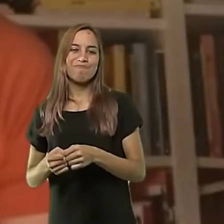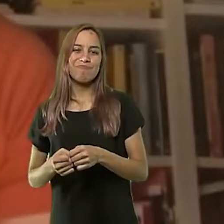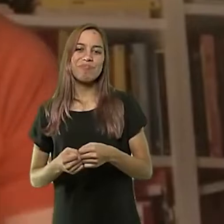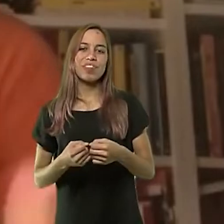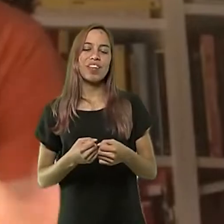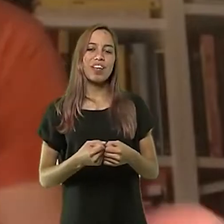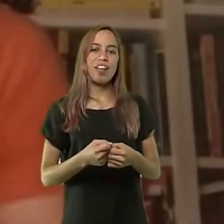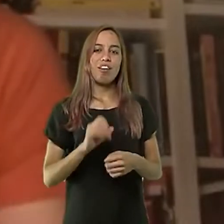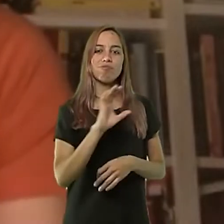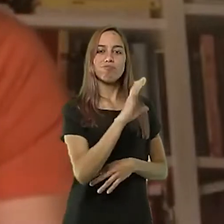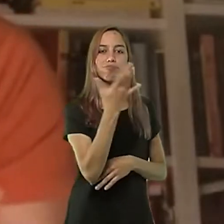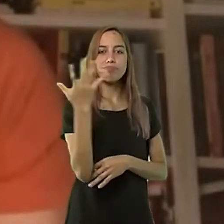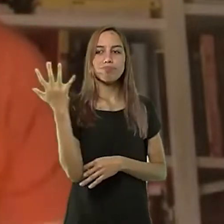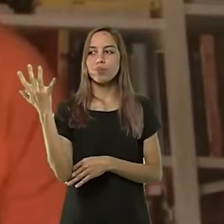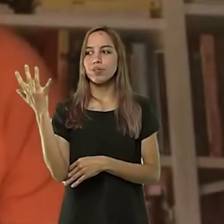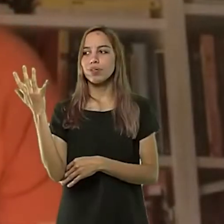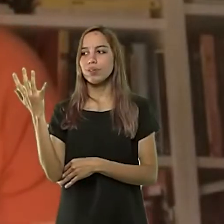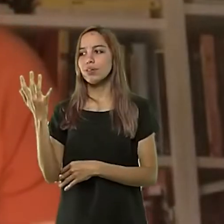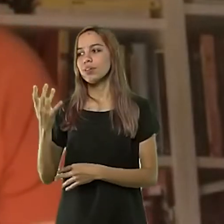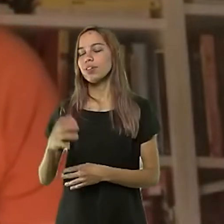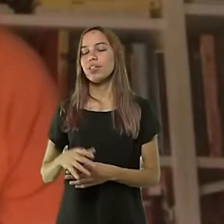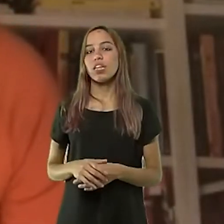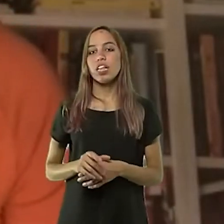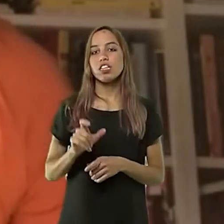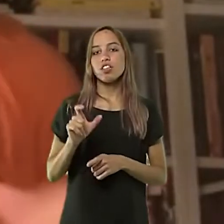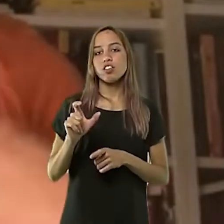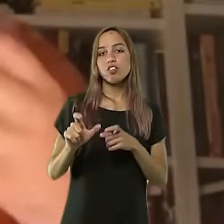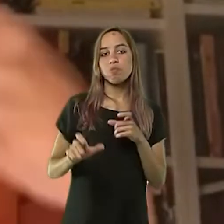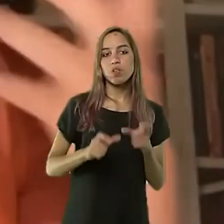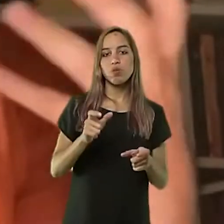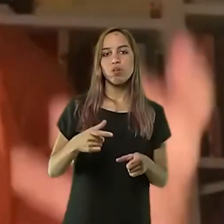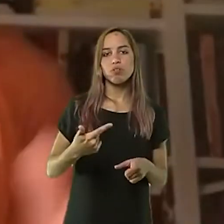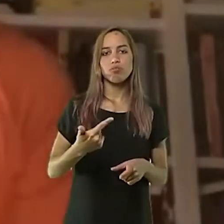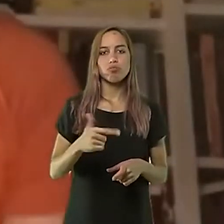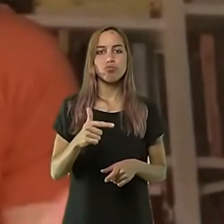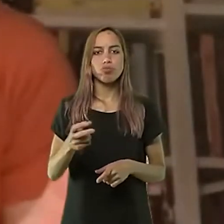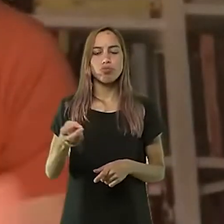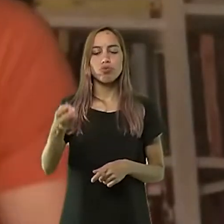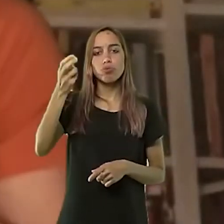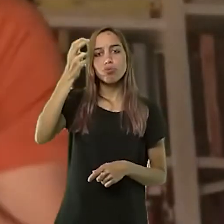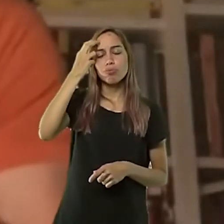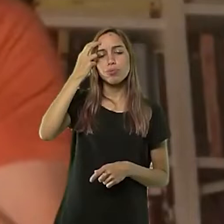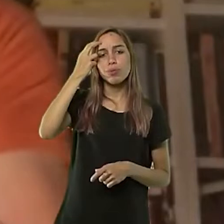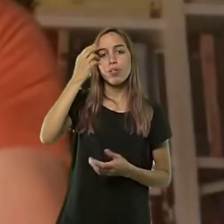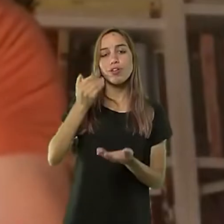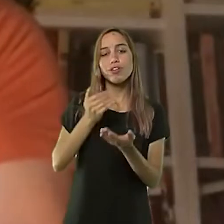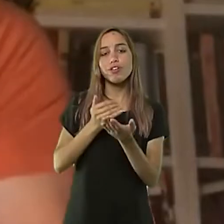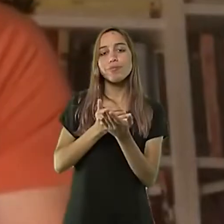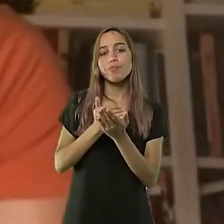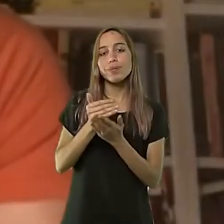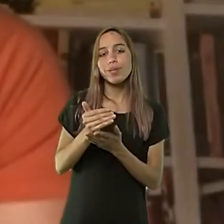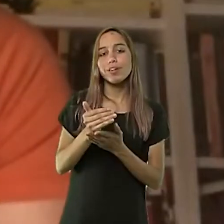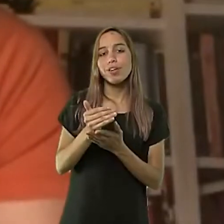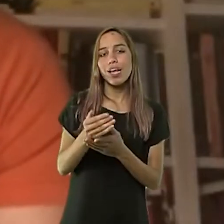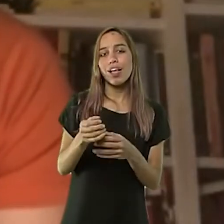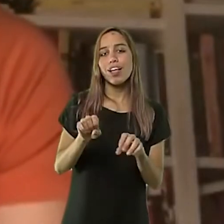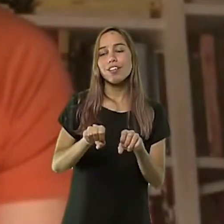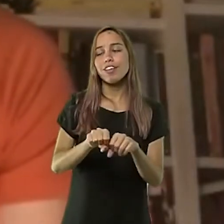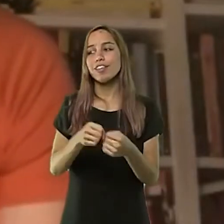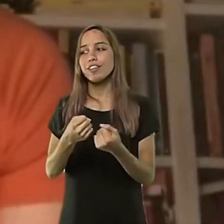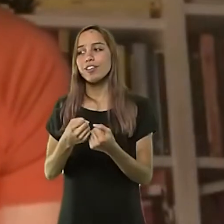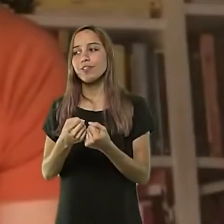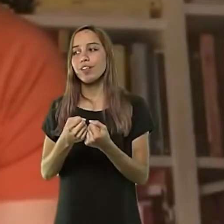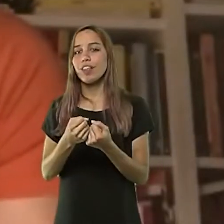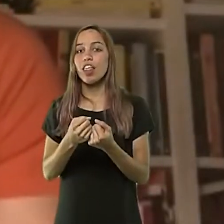algo desinteressante, porque foi estragado por pessoas que não tinham cultura e que não sabiam valorizar aquilo que tinham, ou melhor, valorizavam o impacto